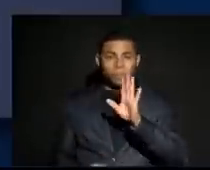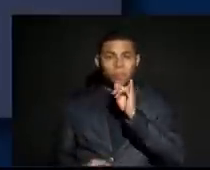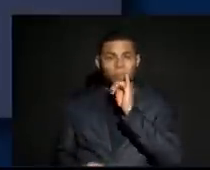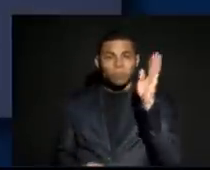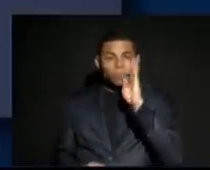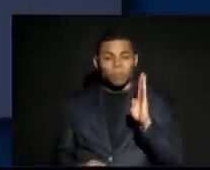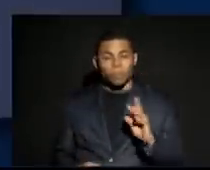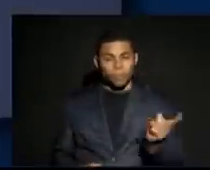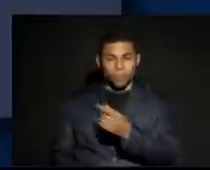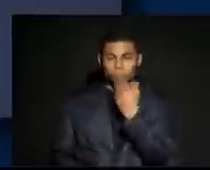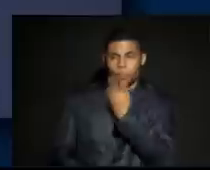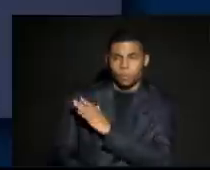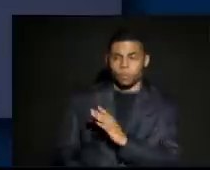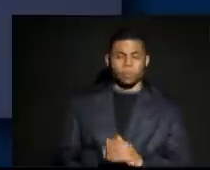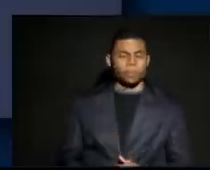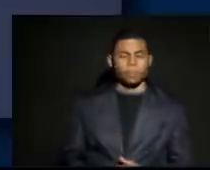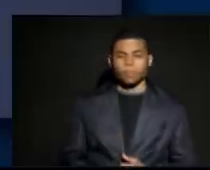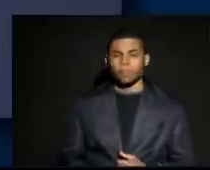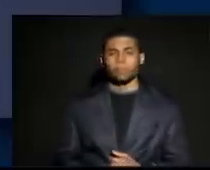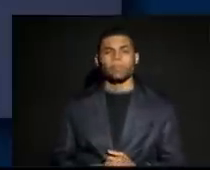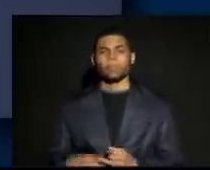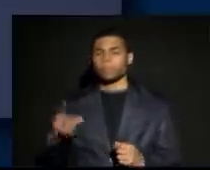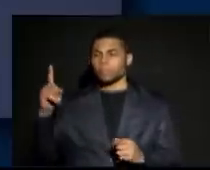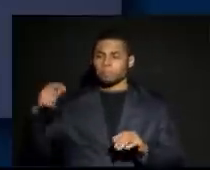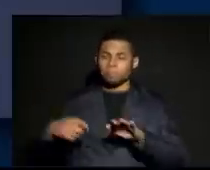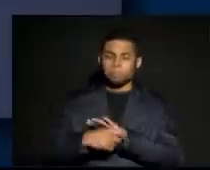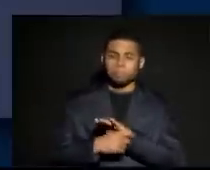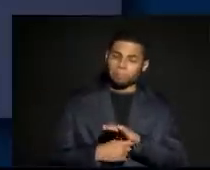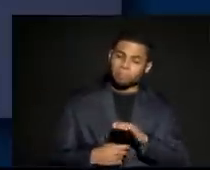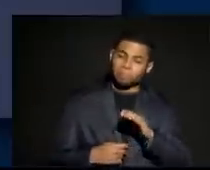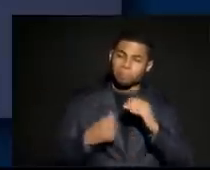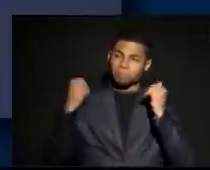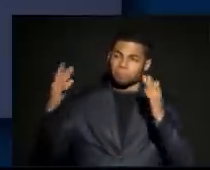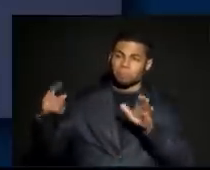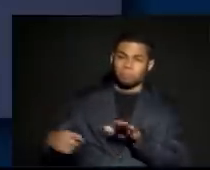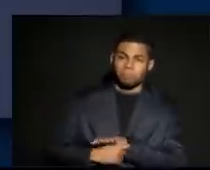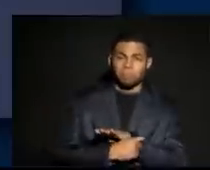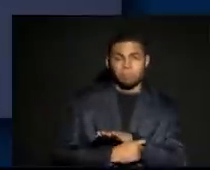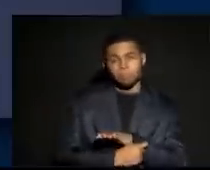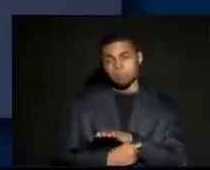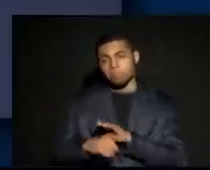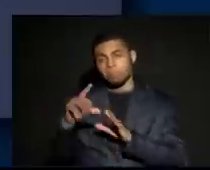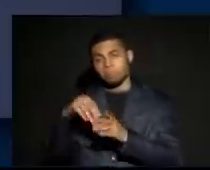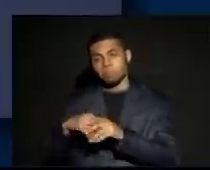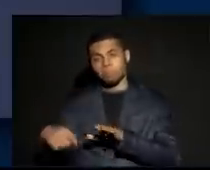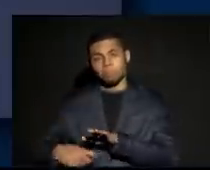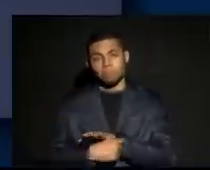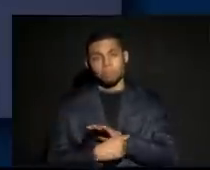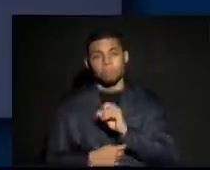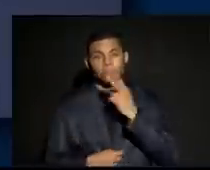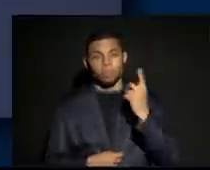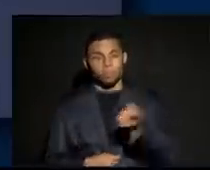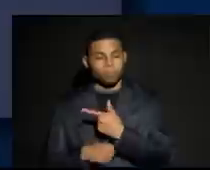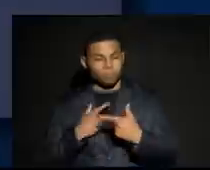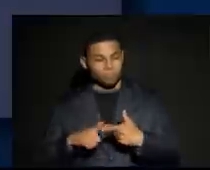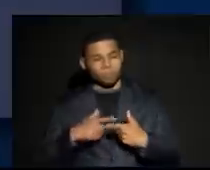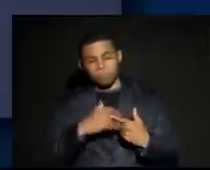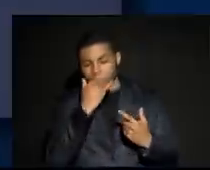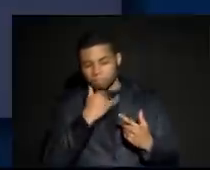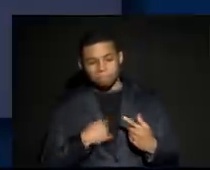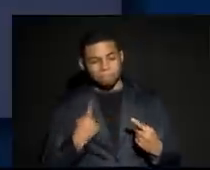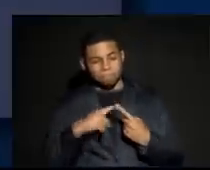a gente não tem preconceito com o investimento ou externa é seja o governo de centro-direita E centro-esquerda nunca tivemos mas